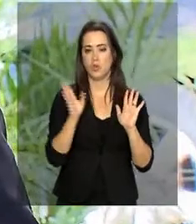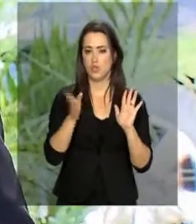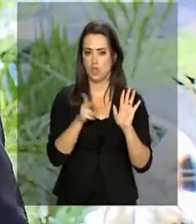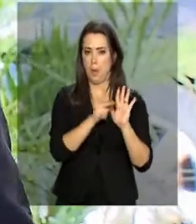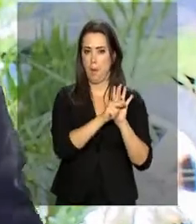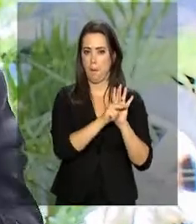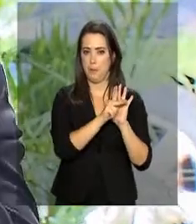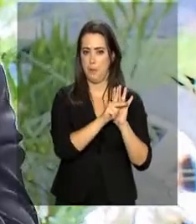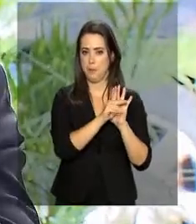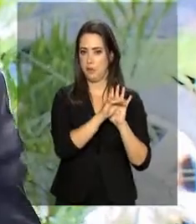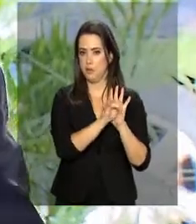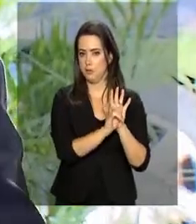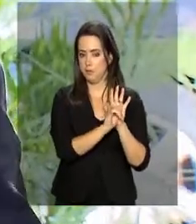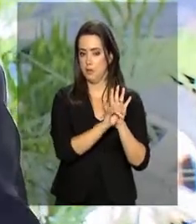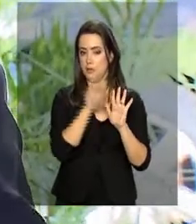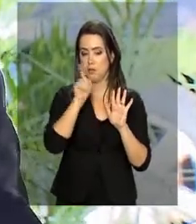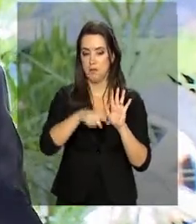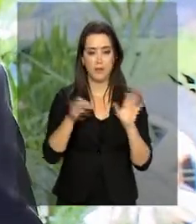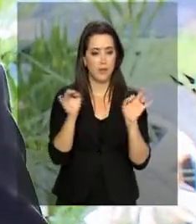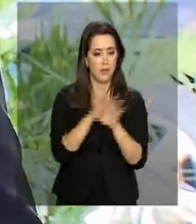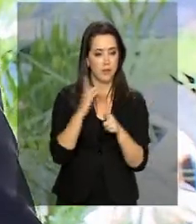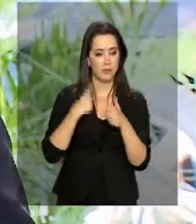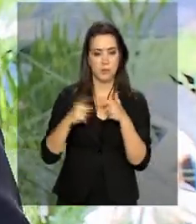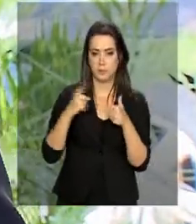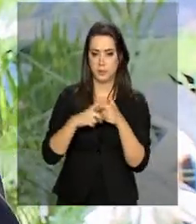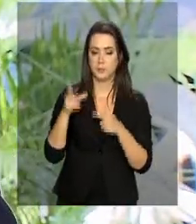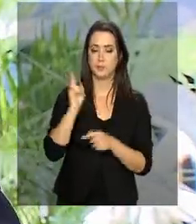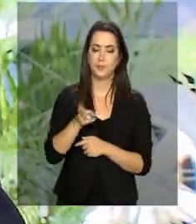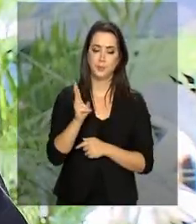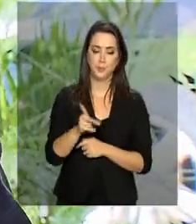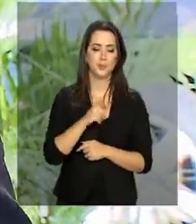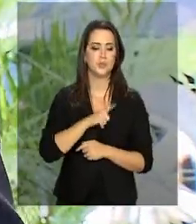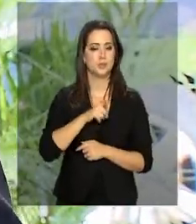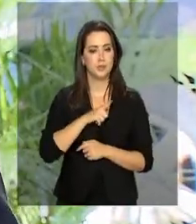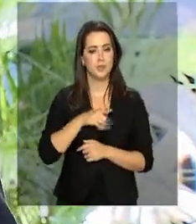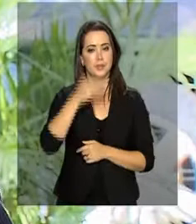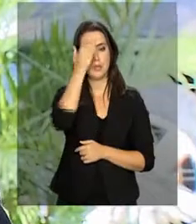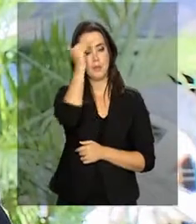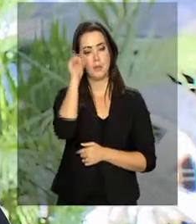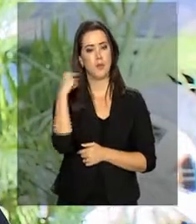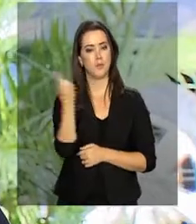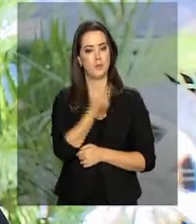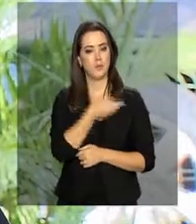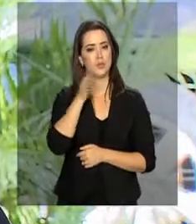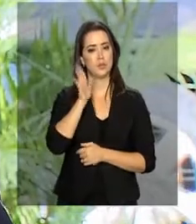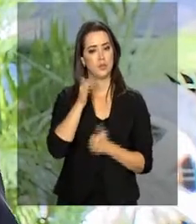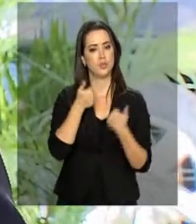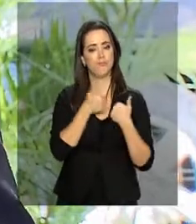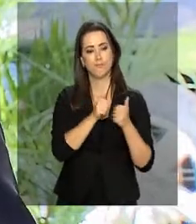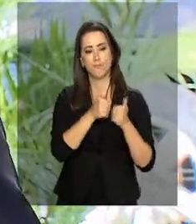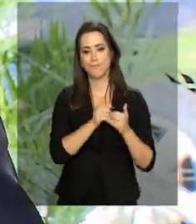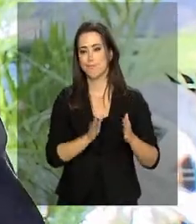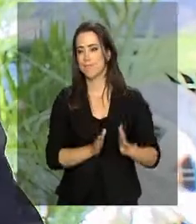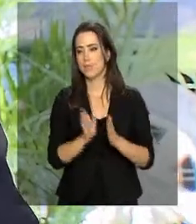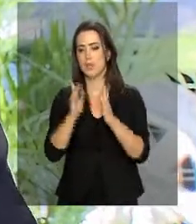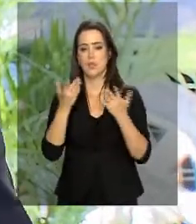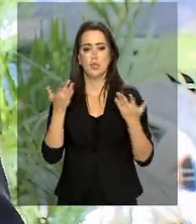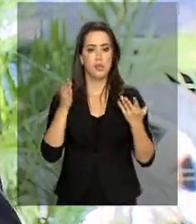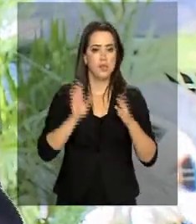de investimentos e resolver os problemas que são aqueles que são sabidas sair da estrutura nacional nec